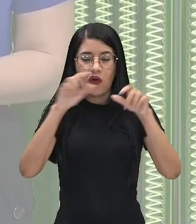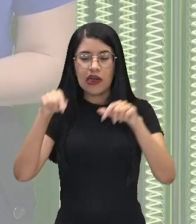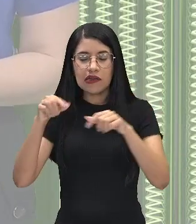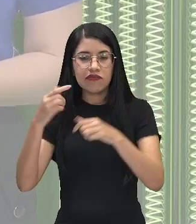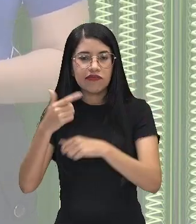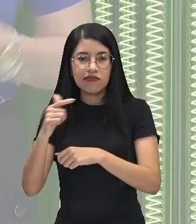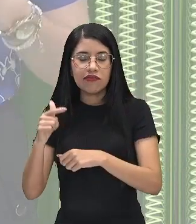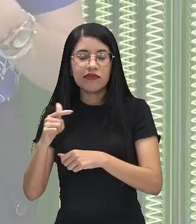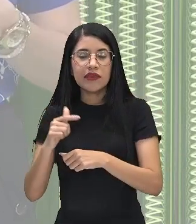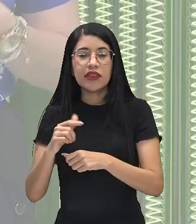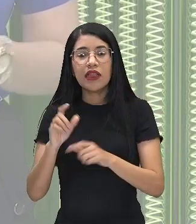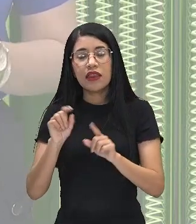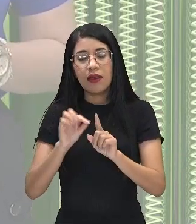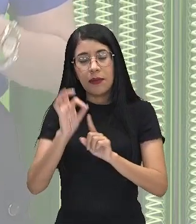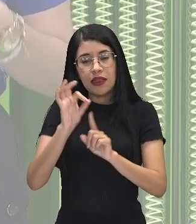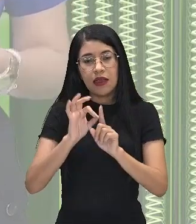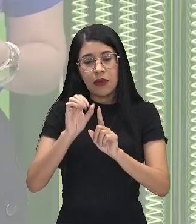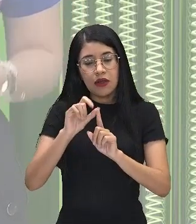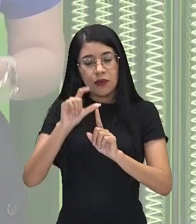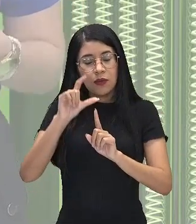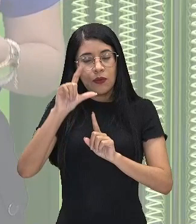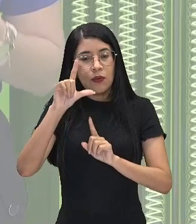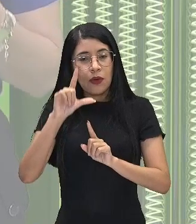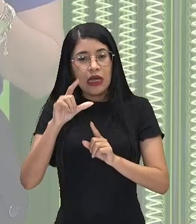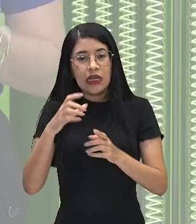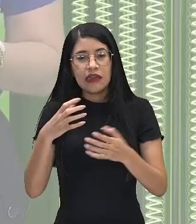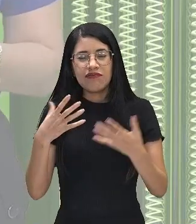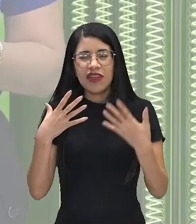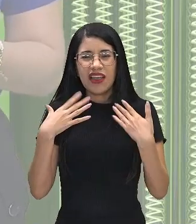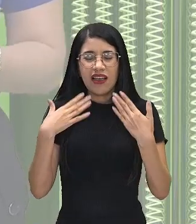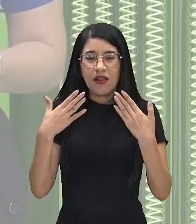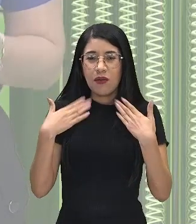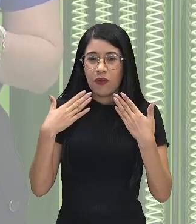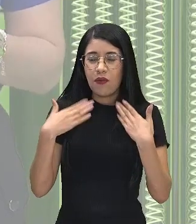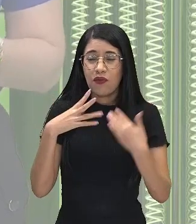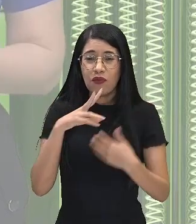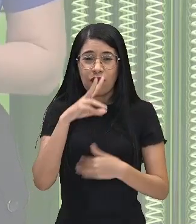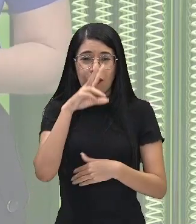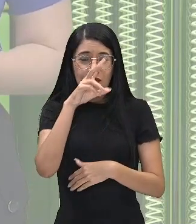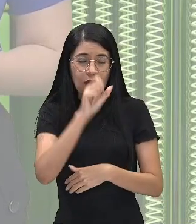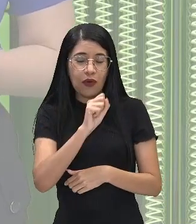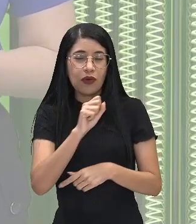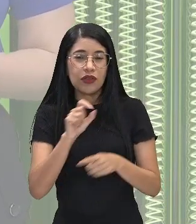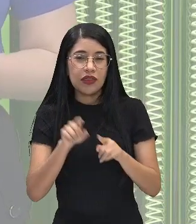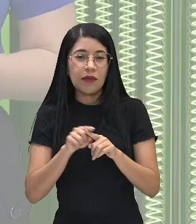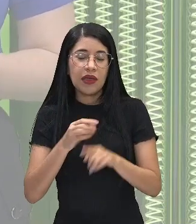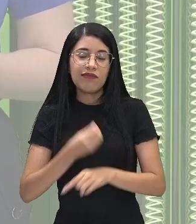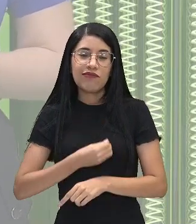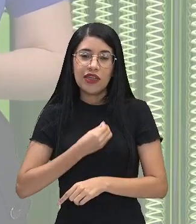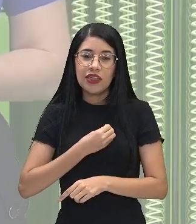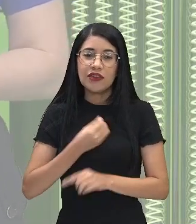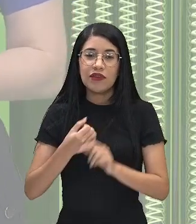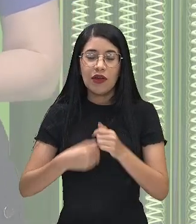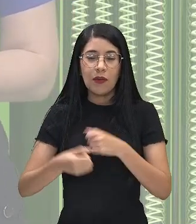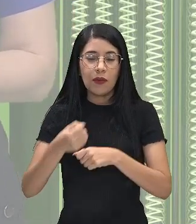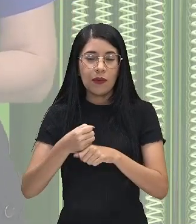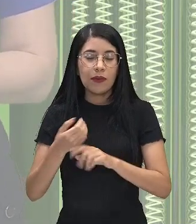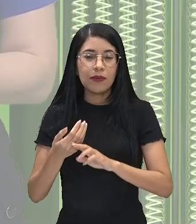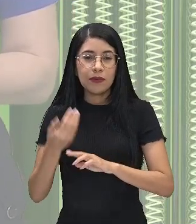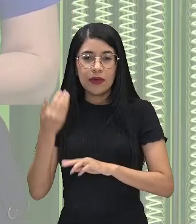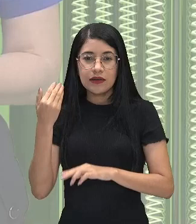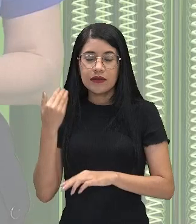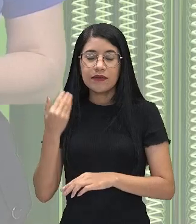temperatura. A gente sente aquele calor mais intenso, que é o que foi vivido aí principalmente